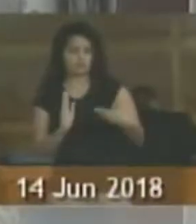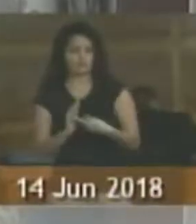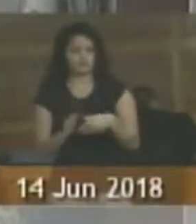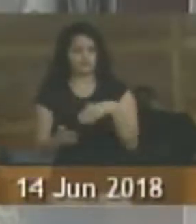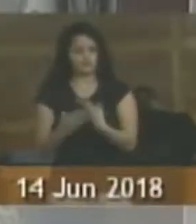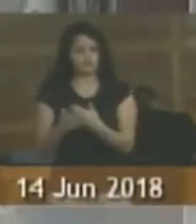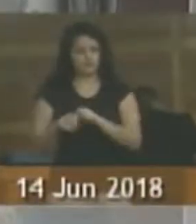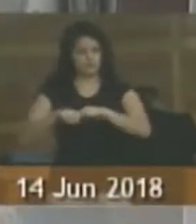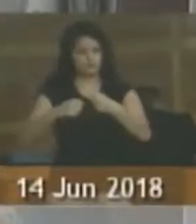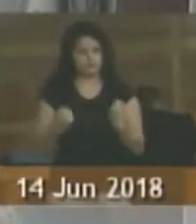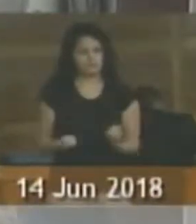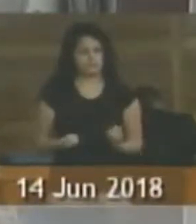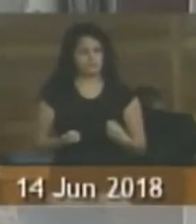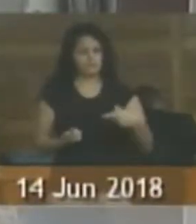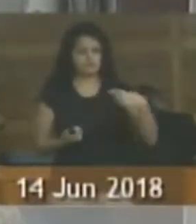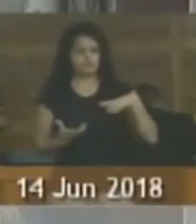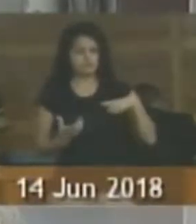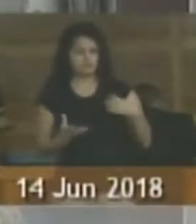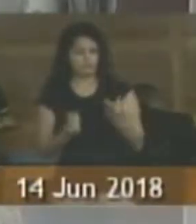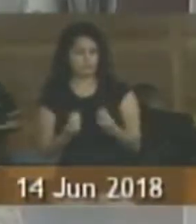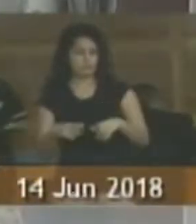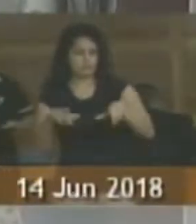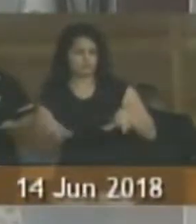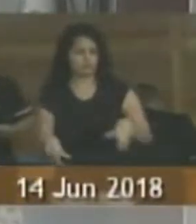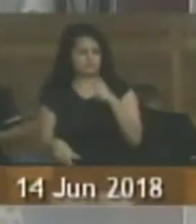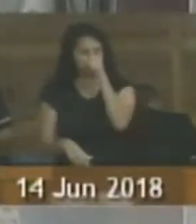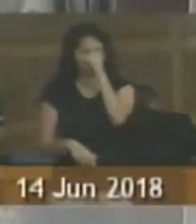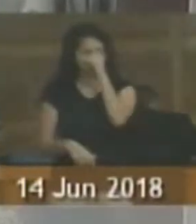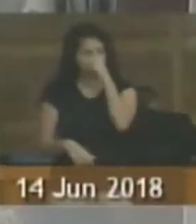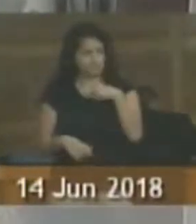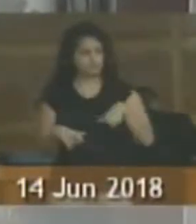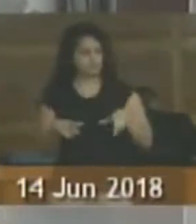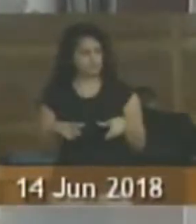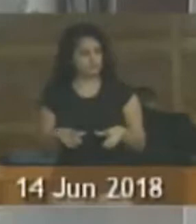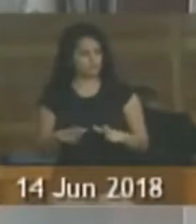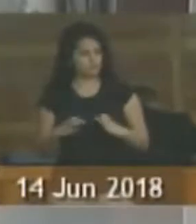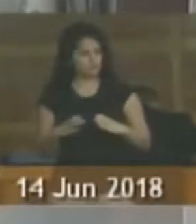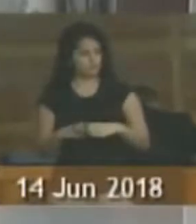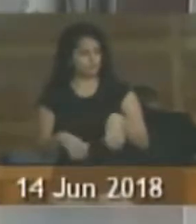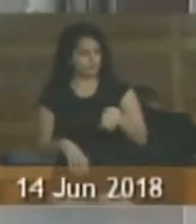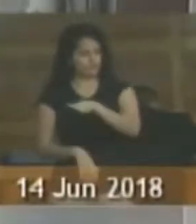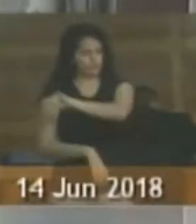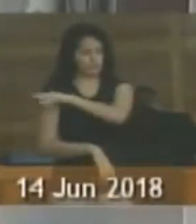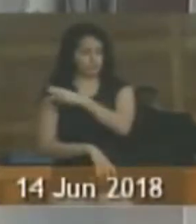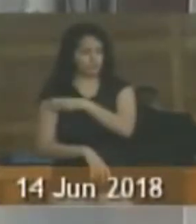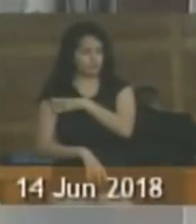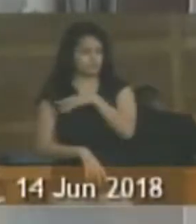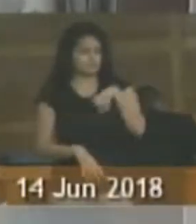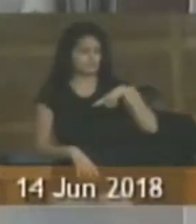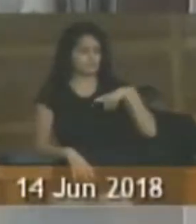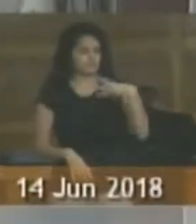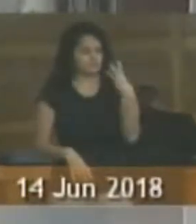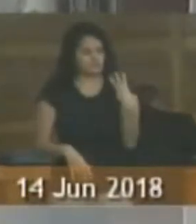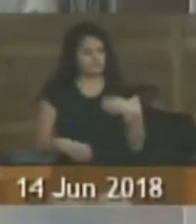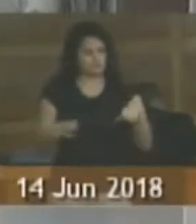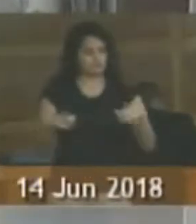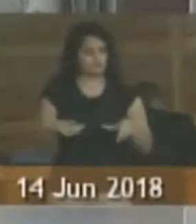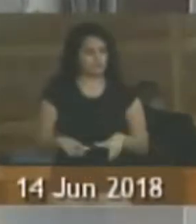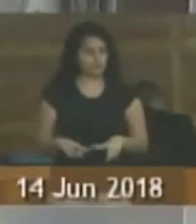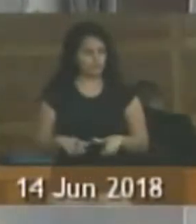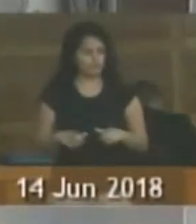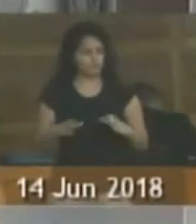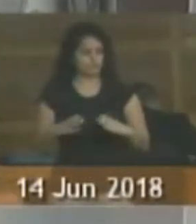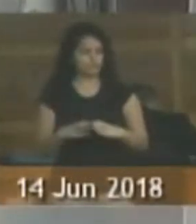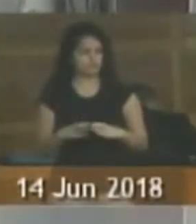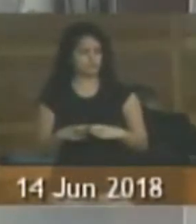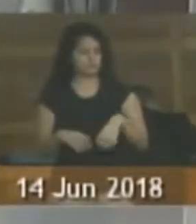São turmas superlotadas. As turmas de quarto ano são três turmas de 35, 37,